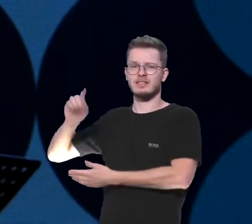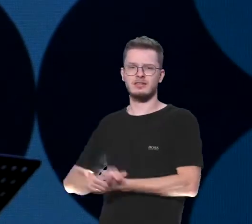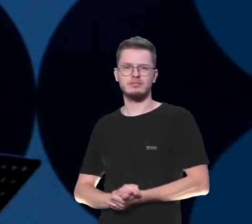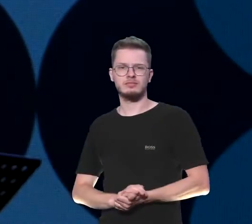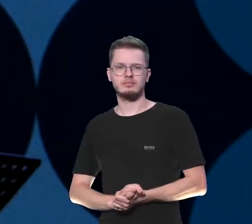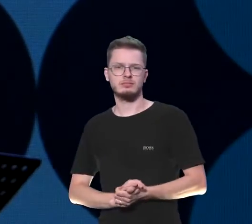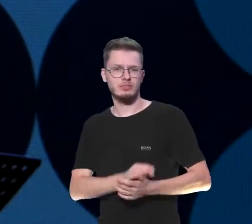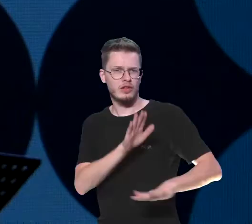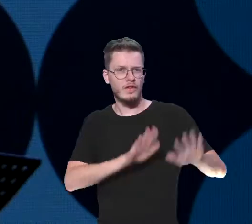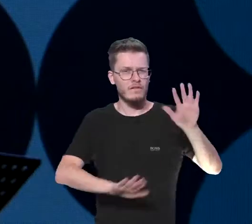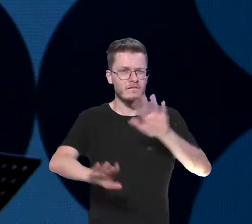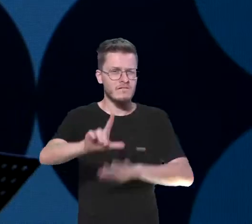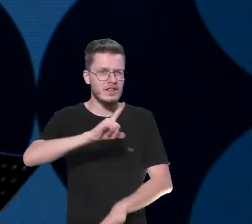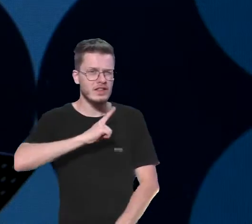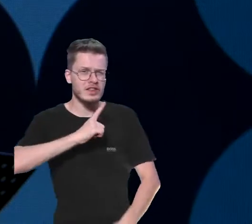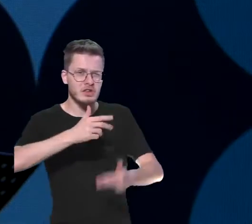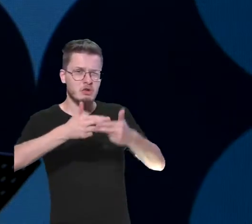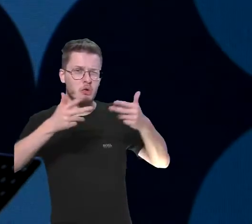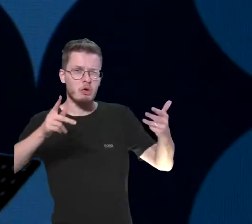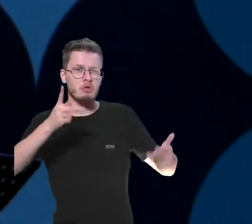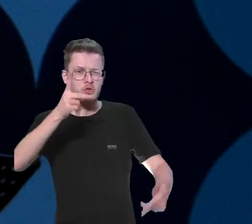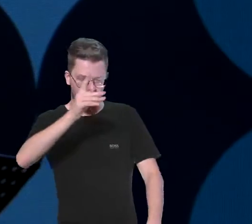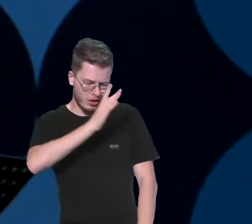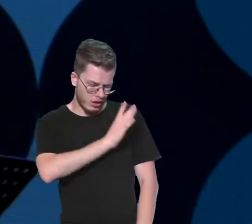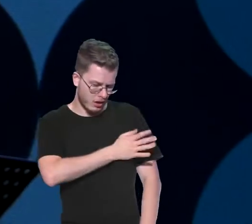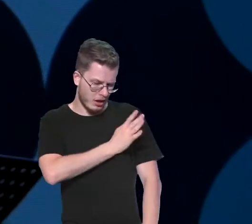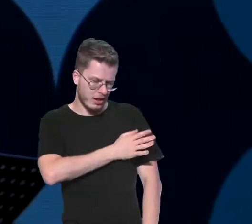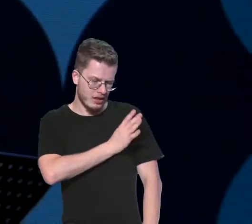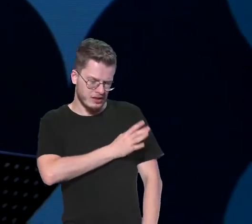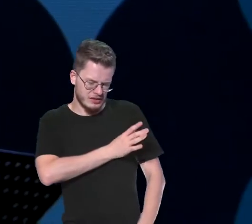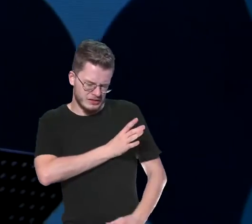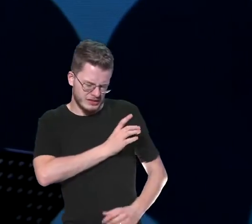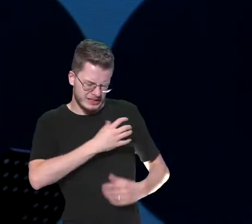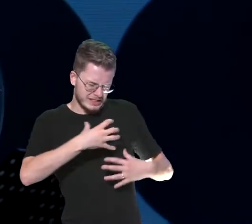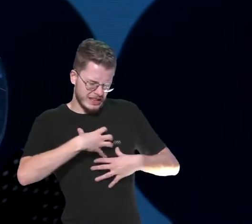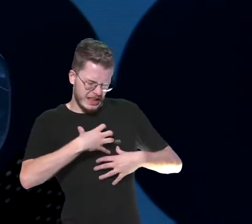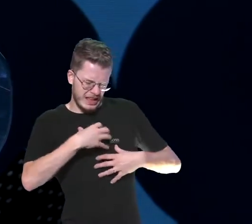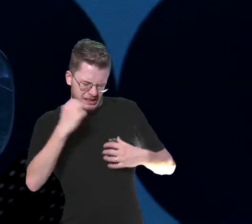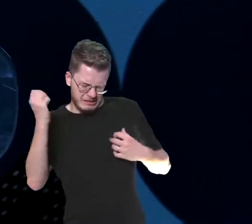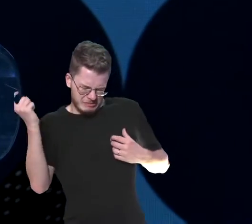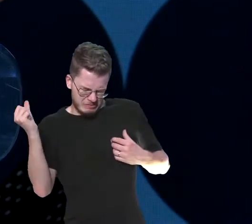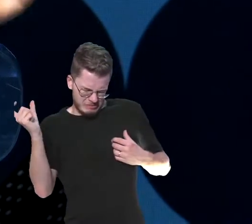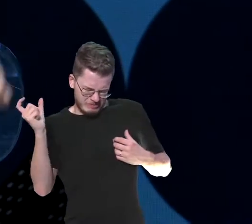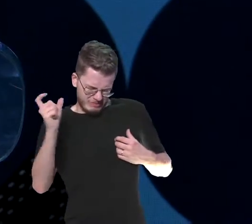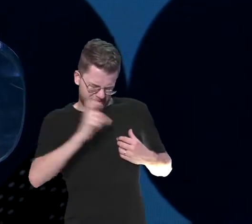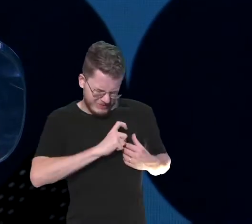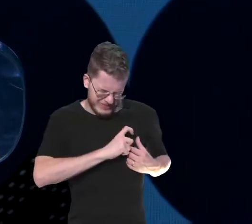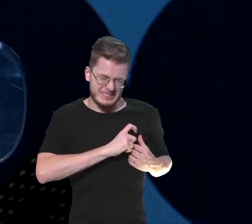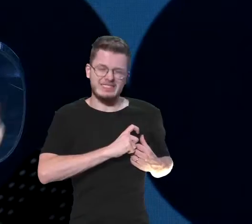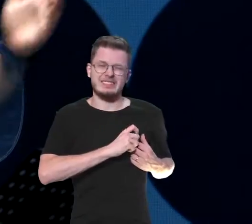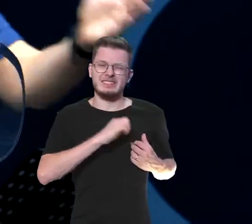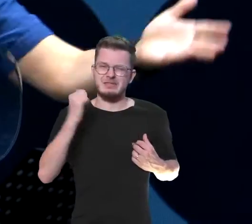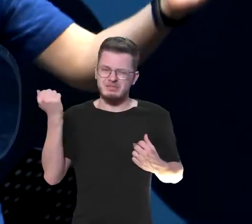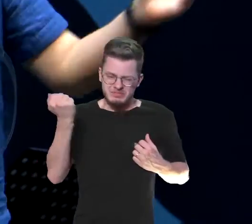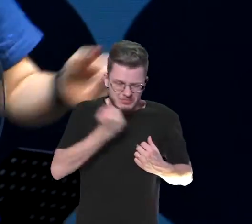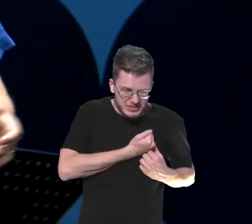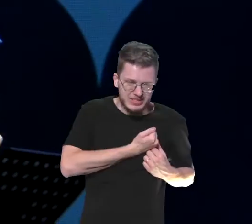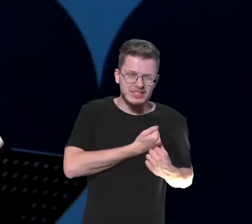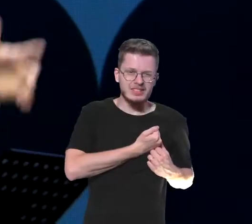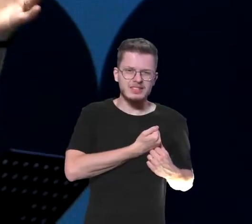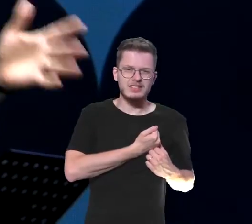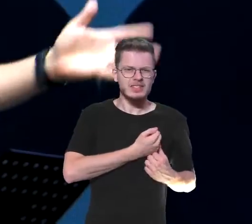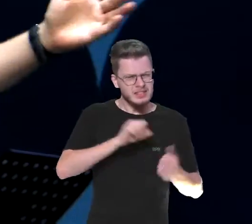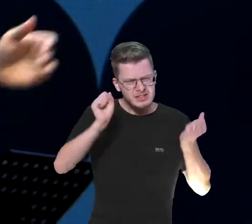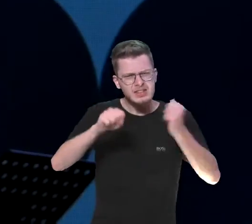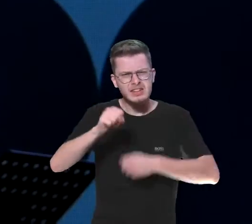penetrar, aquela palavra que você ouviu, e que sim, a tua causa era legítima, erraram com